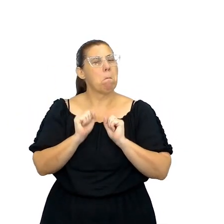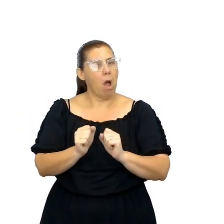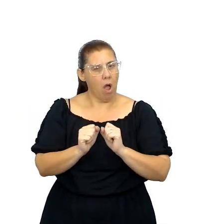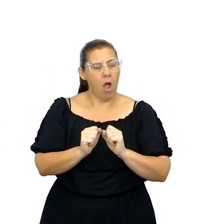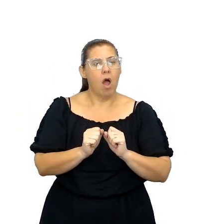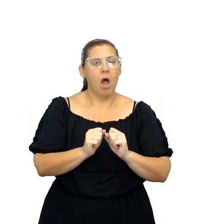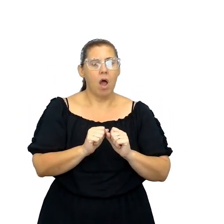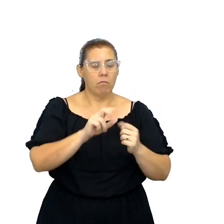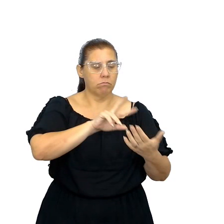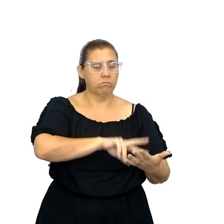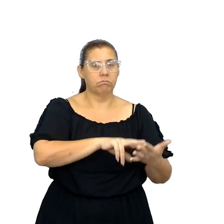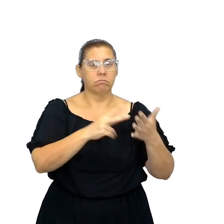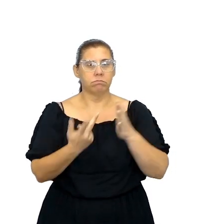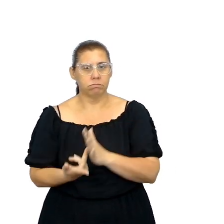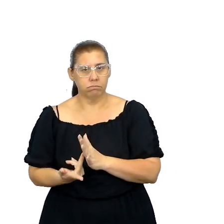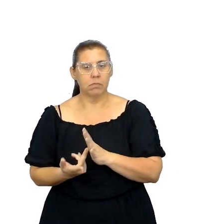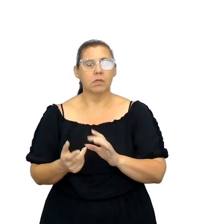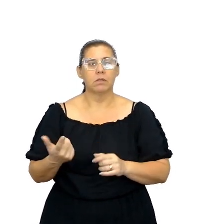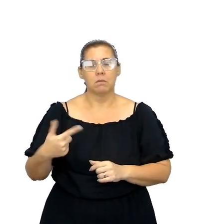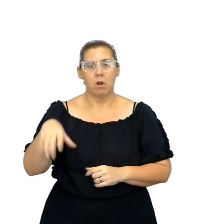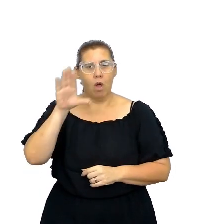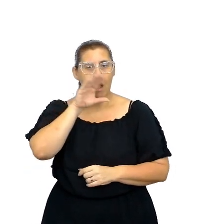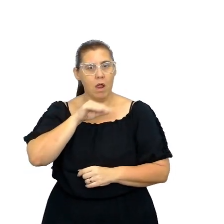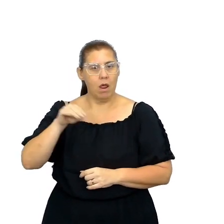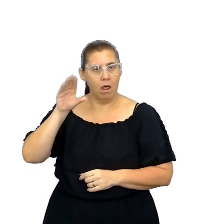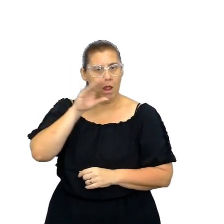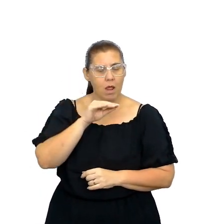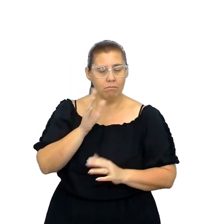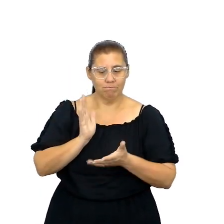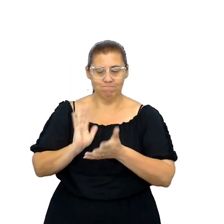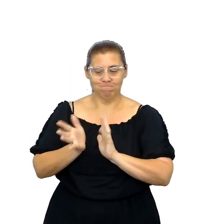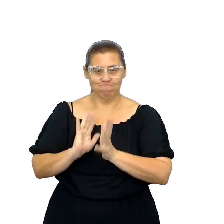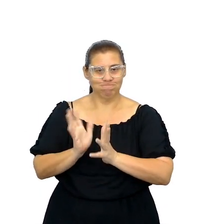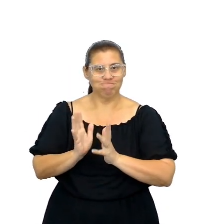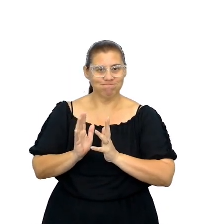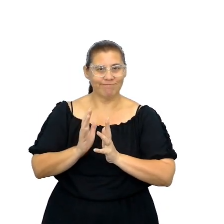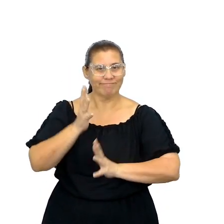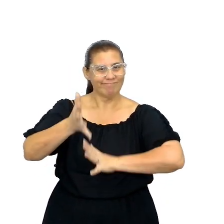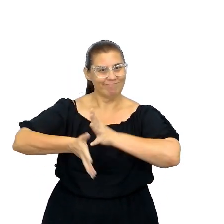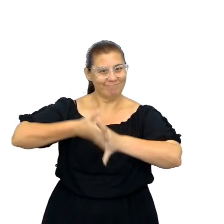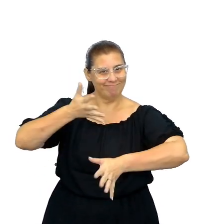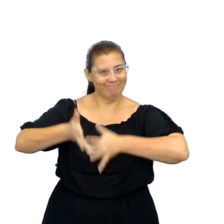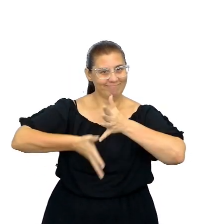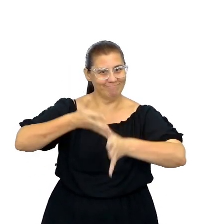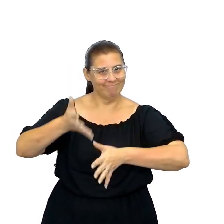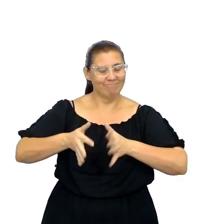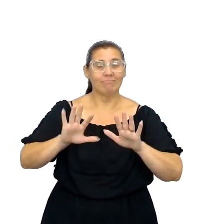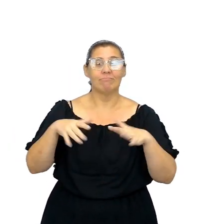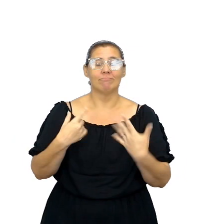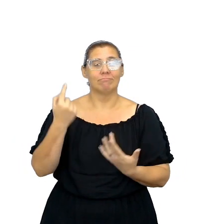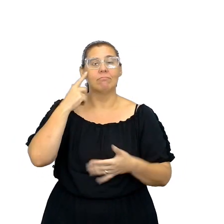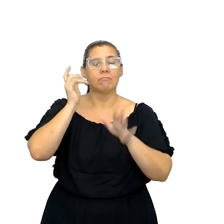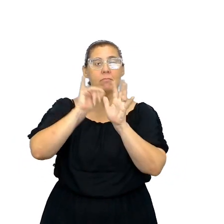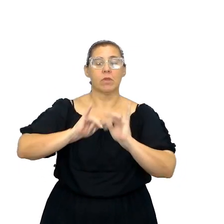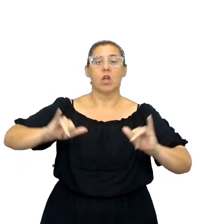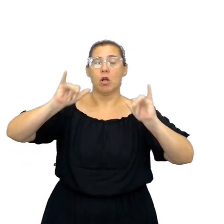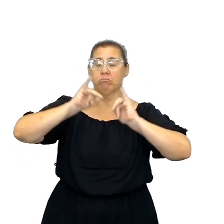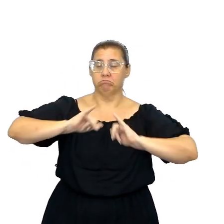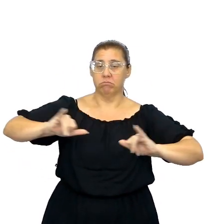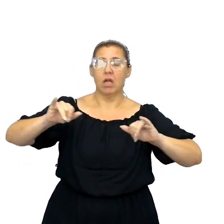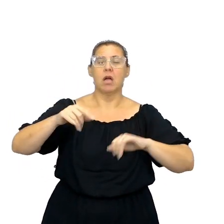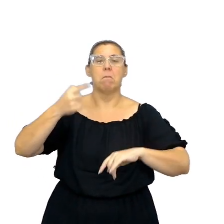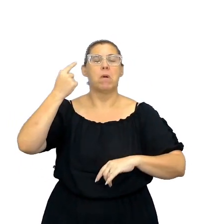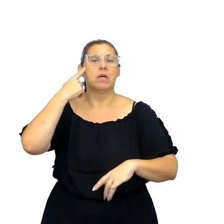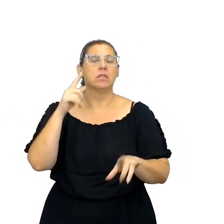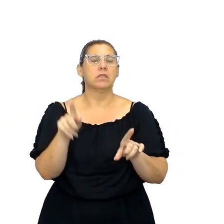ser transportadas, né, para a oralidade. Quando nós pensamos em uma campanha, né, publicitária, nós